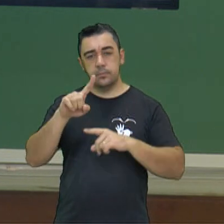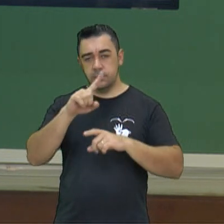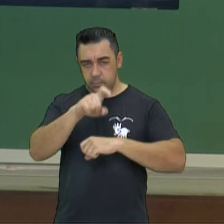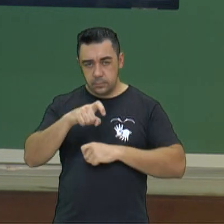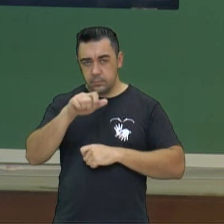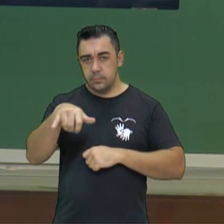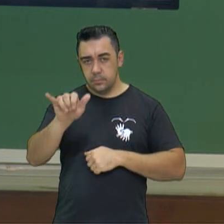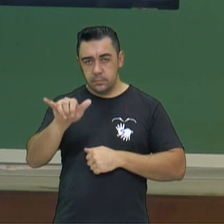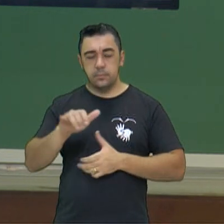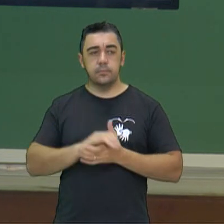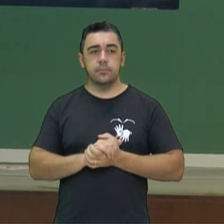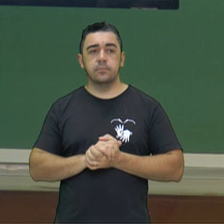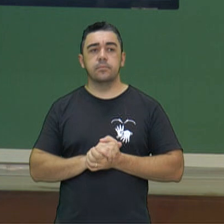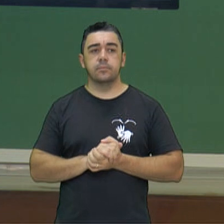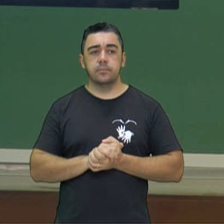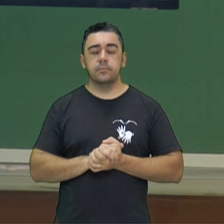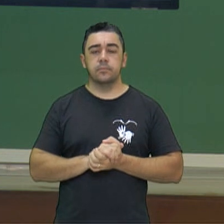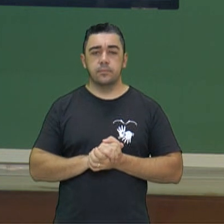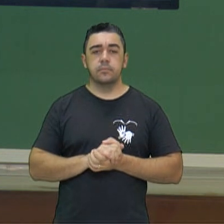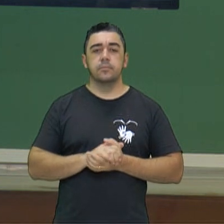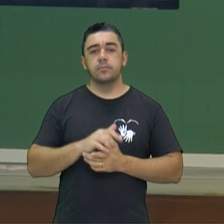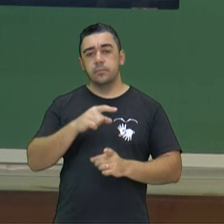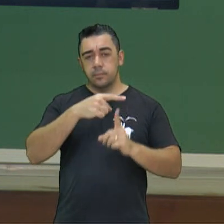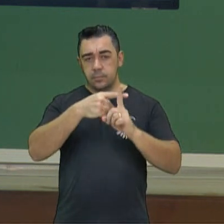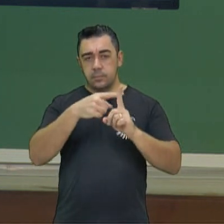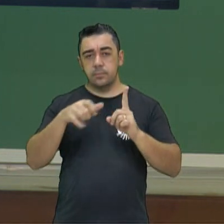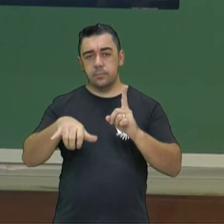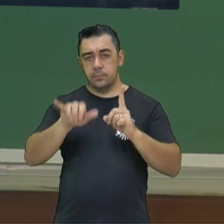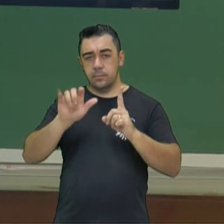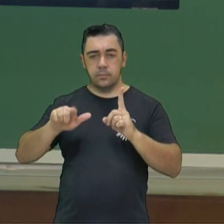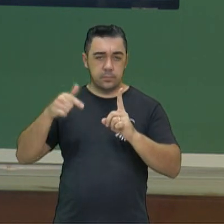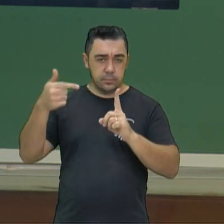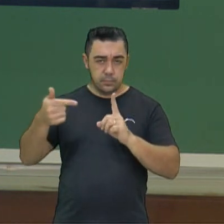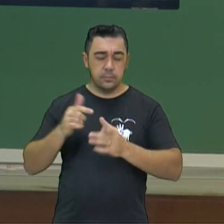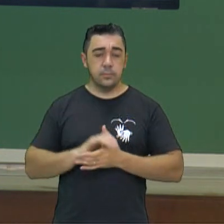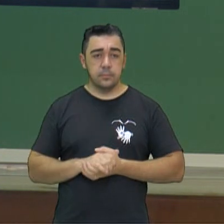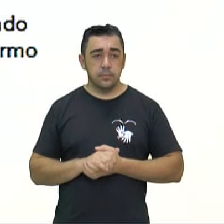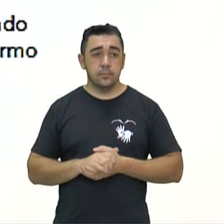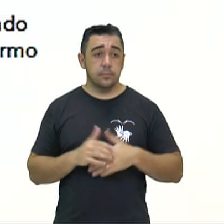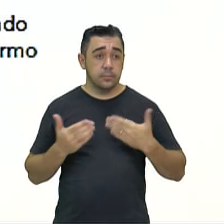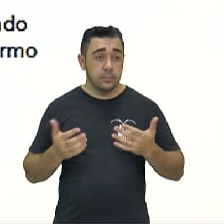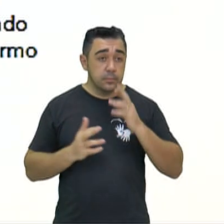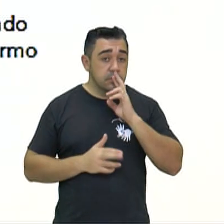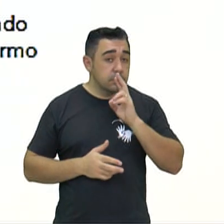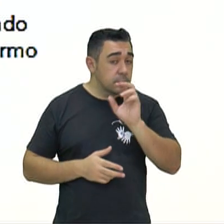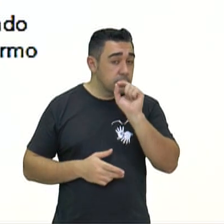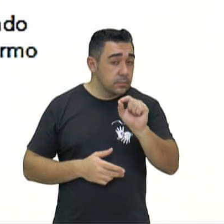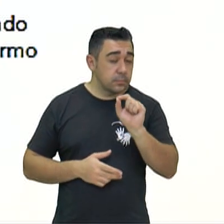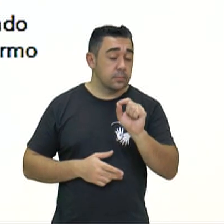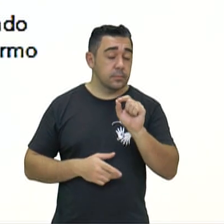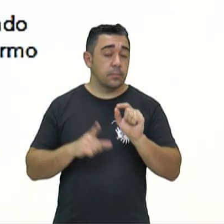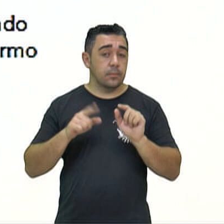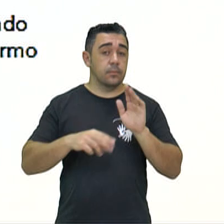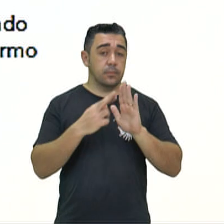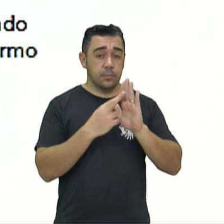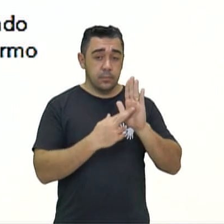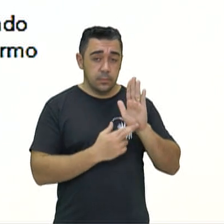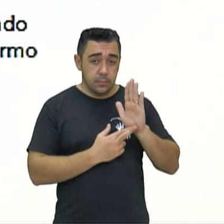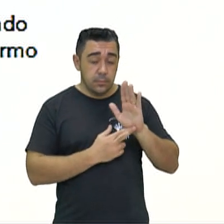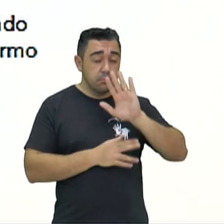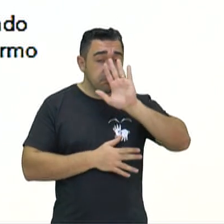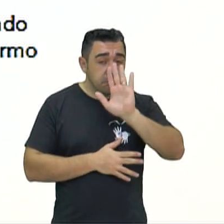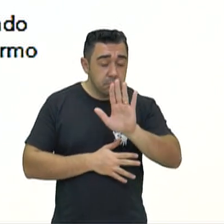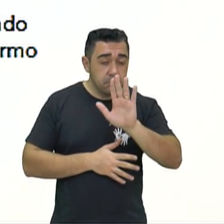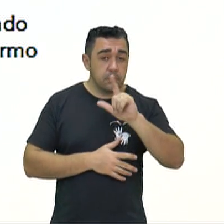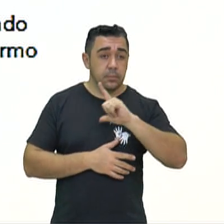yx, mais com mais y vezes y, y ao quadrado. Aí eu estou usando a propriedade distributiva.